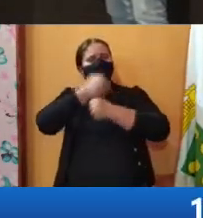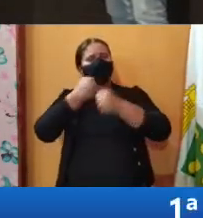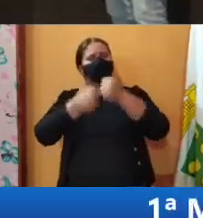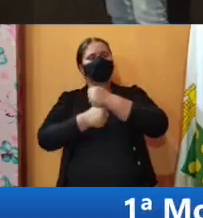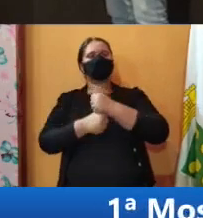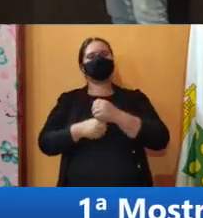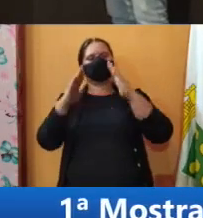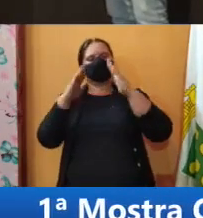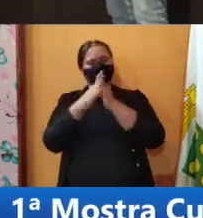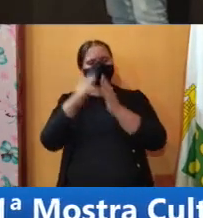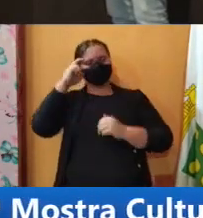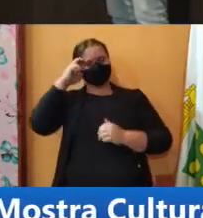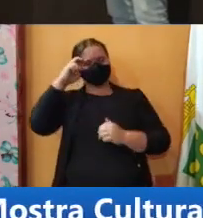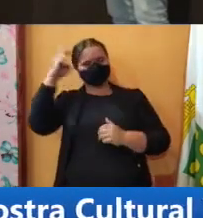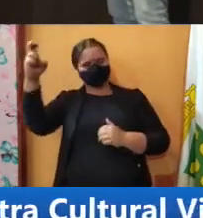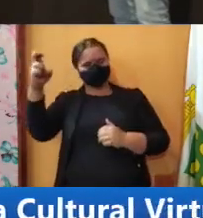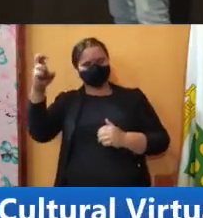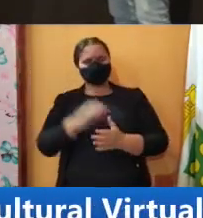Flávio, Fábio,